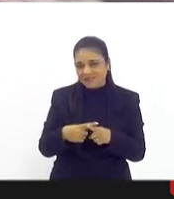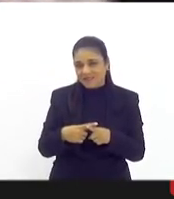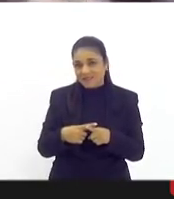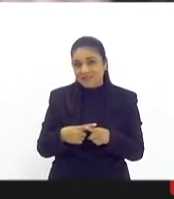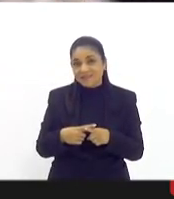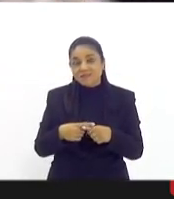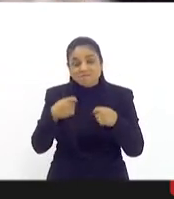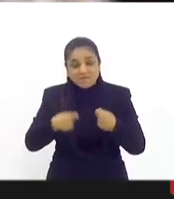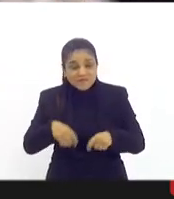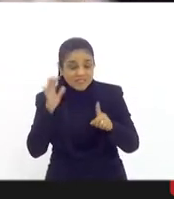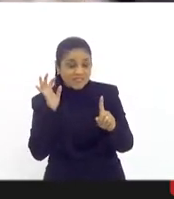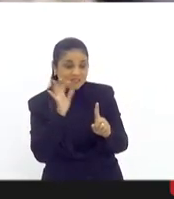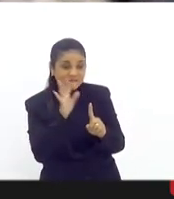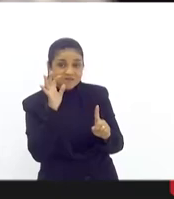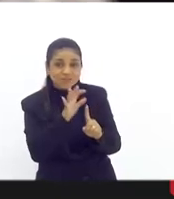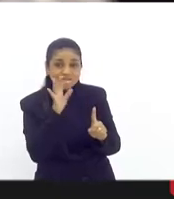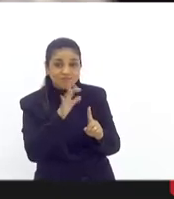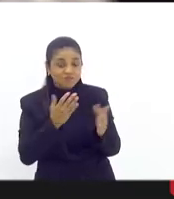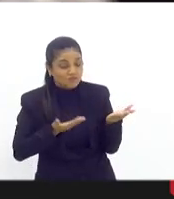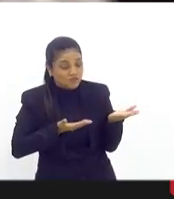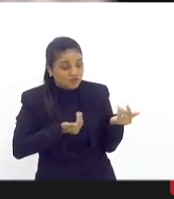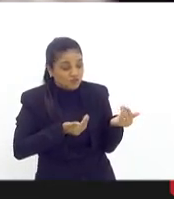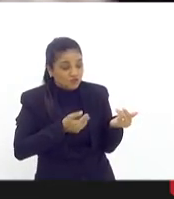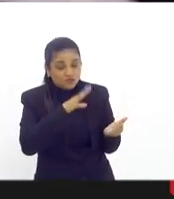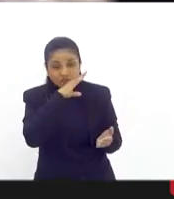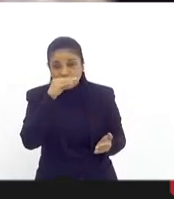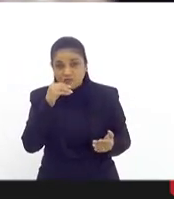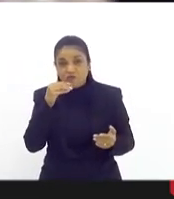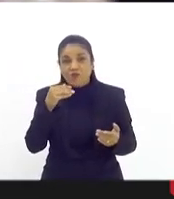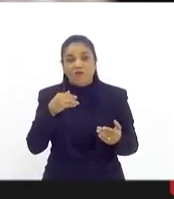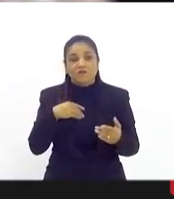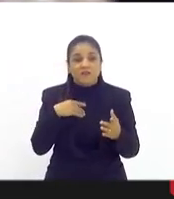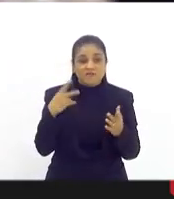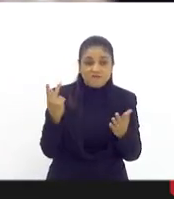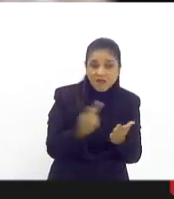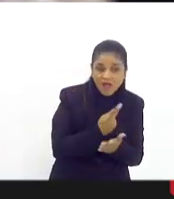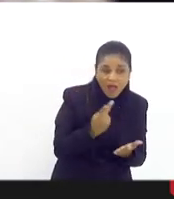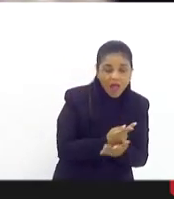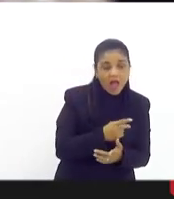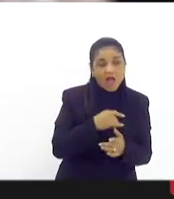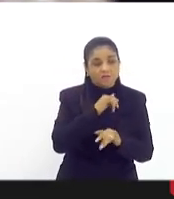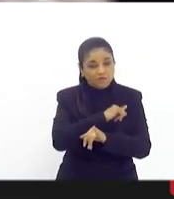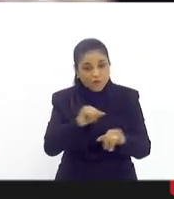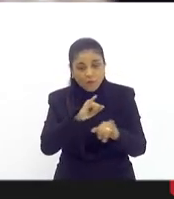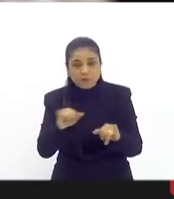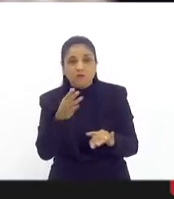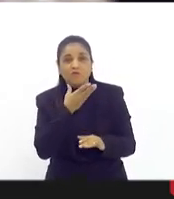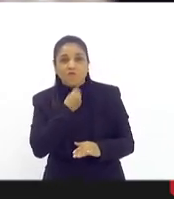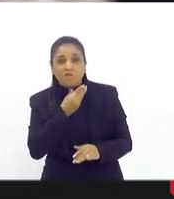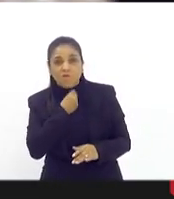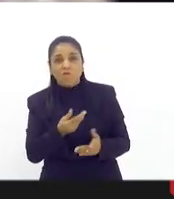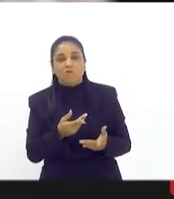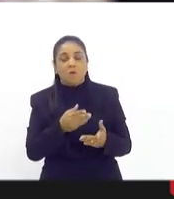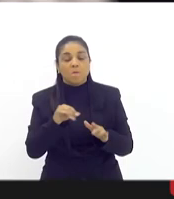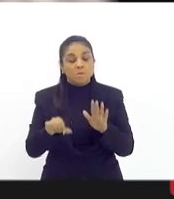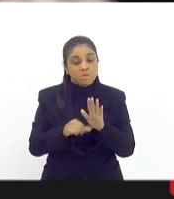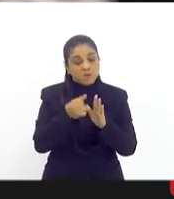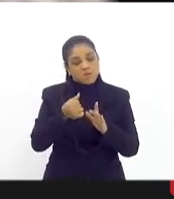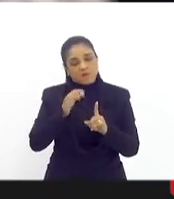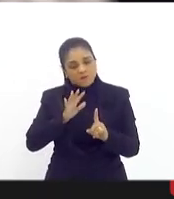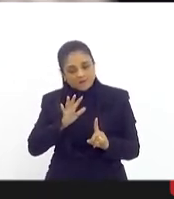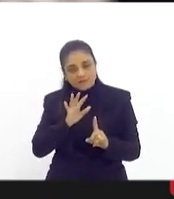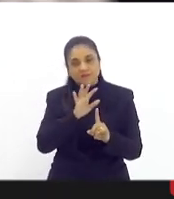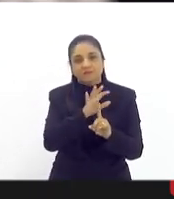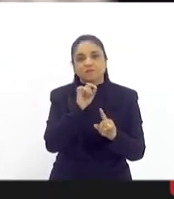a boca no trombone, botar a falar. Falar que isso está errado, falar que essa informação está falsa, desde que a gente primeiro incentive